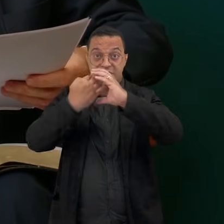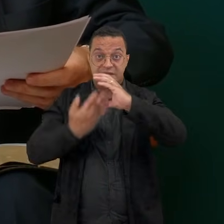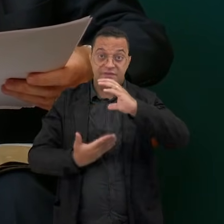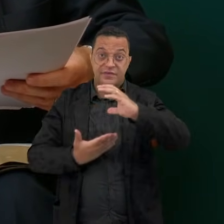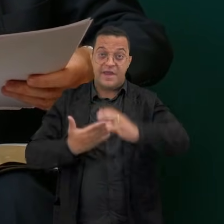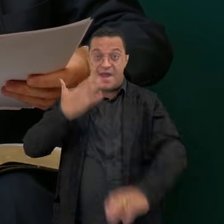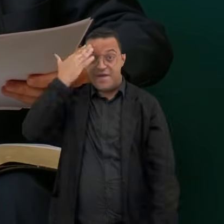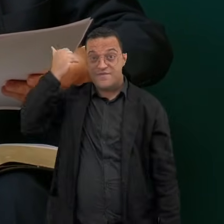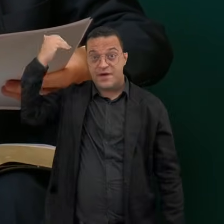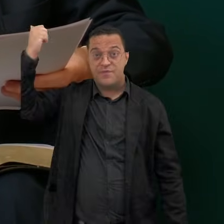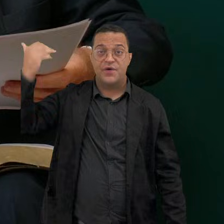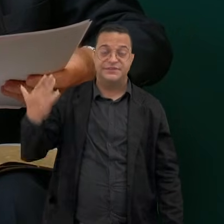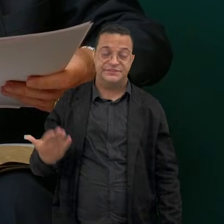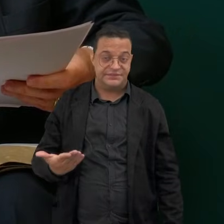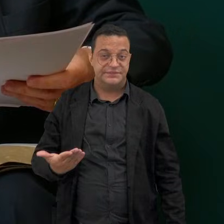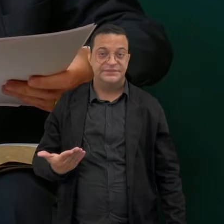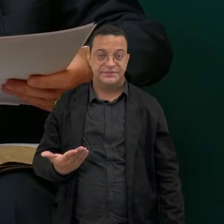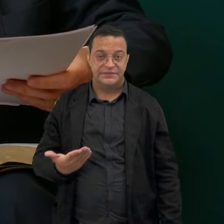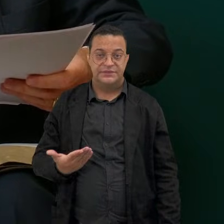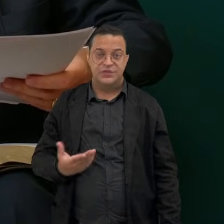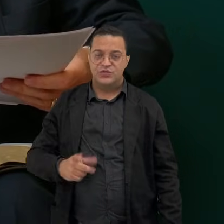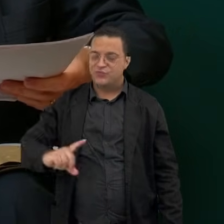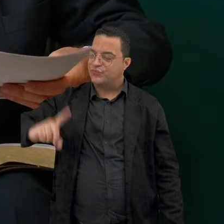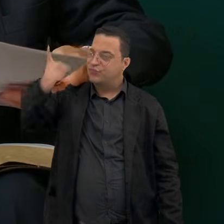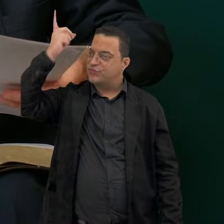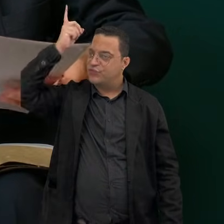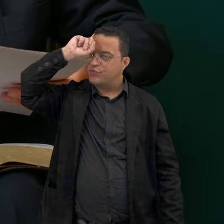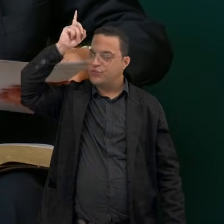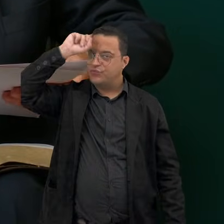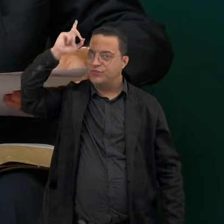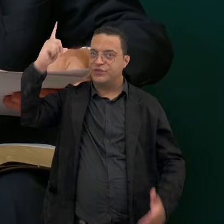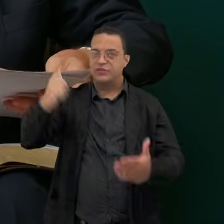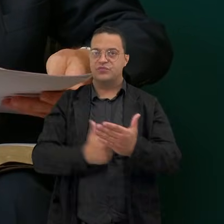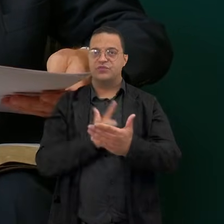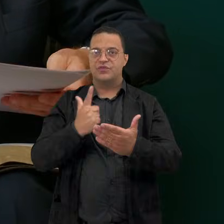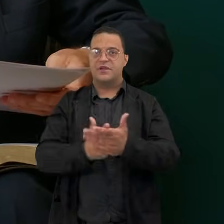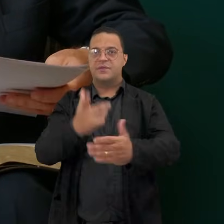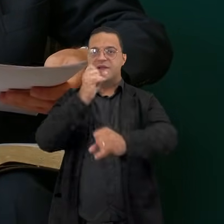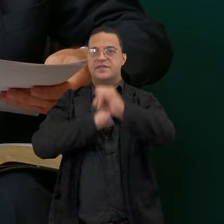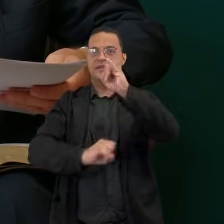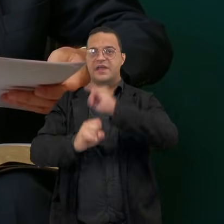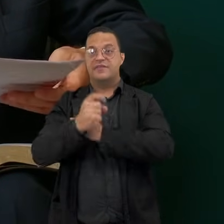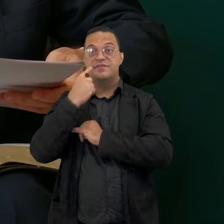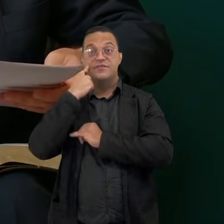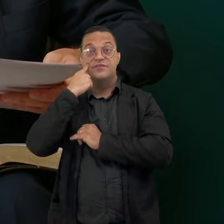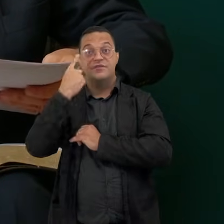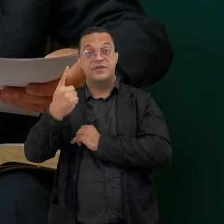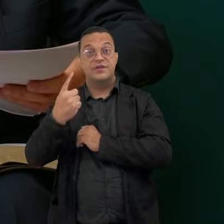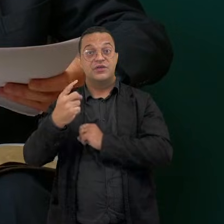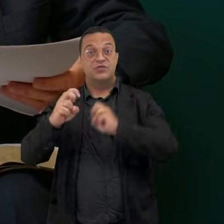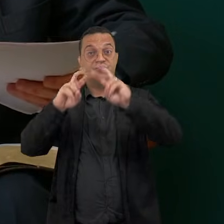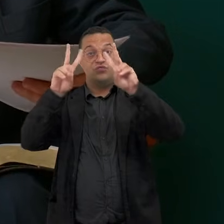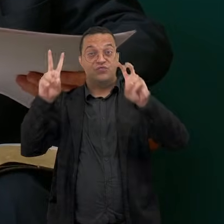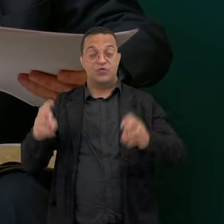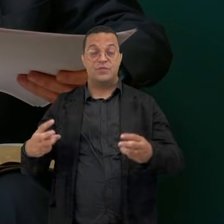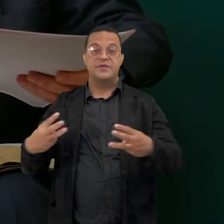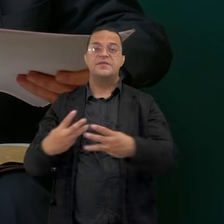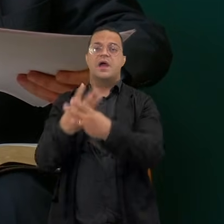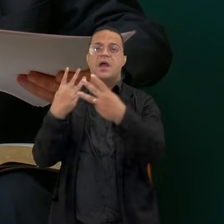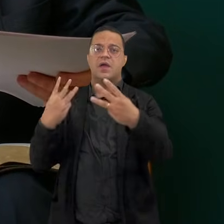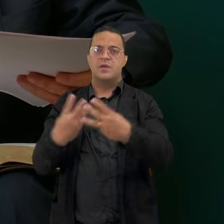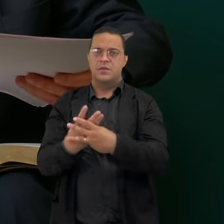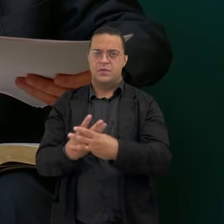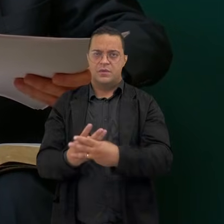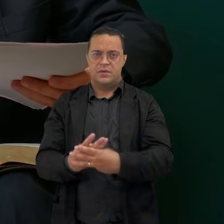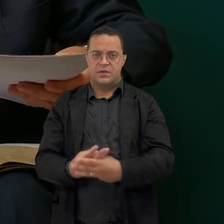notícias boas ou não, ela está todos os dias nas páginas dos jornais. Sim. Então, ninguém pode dizer que